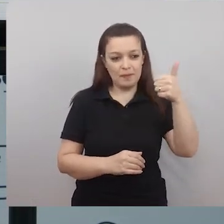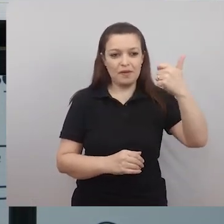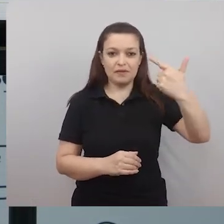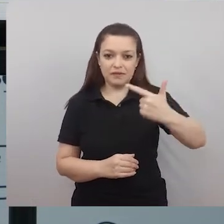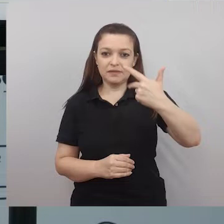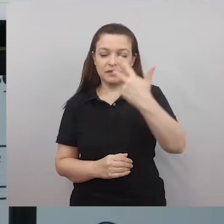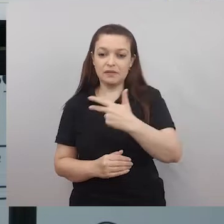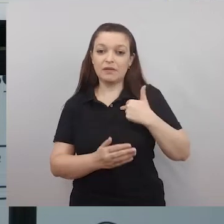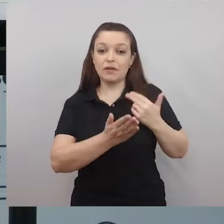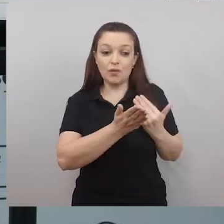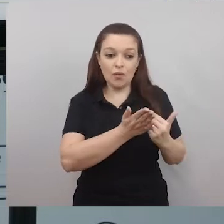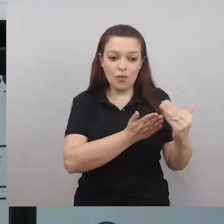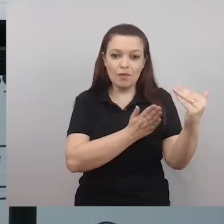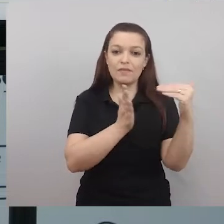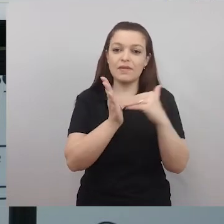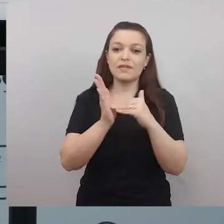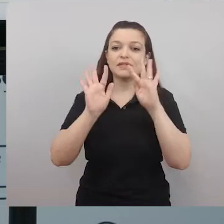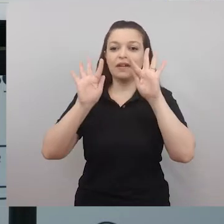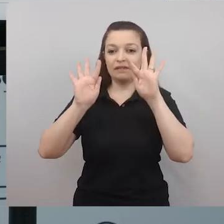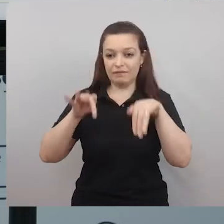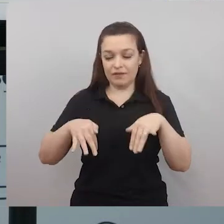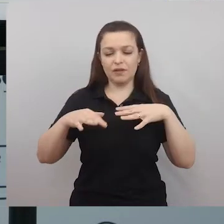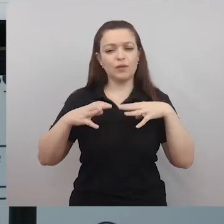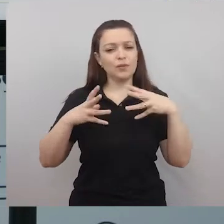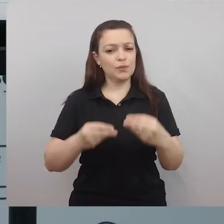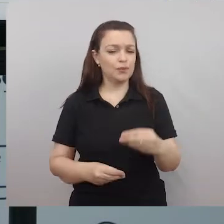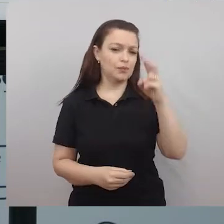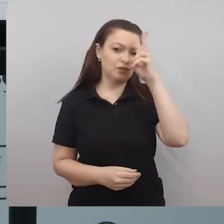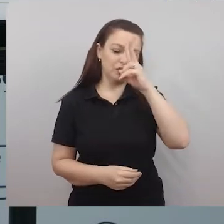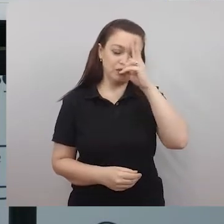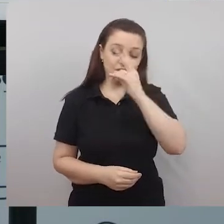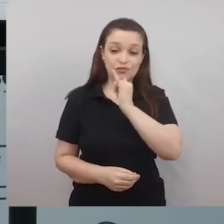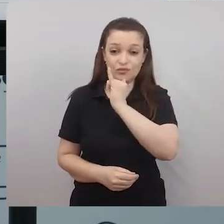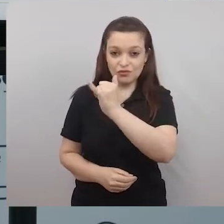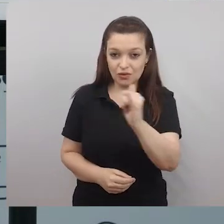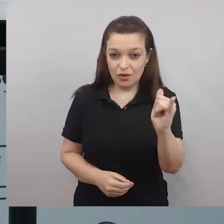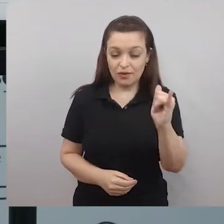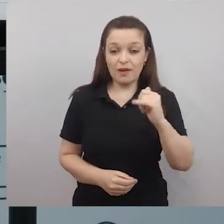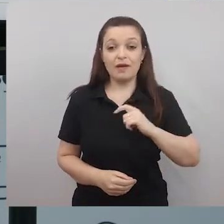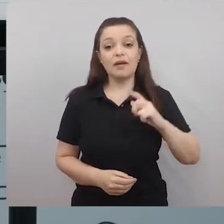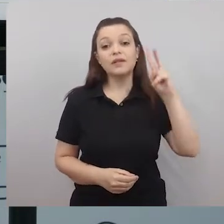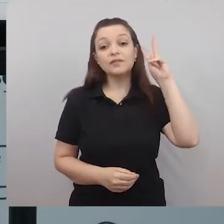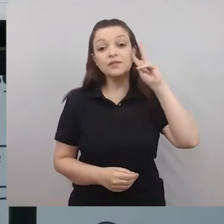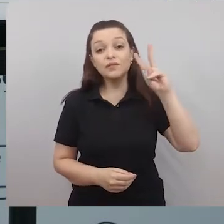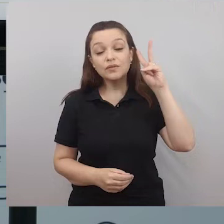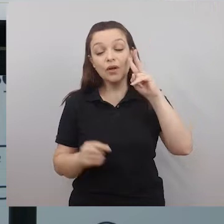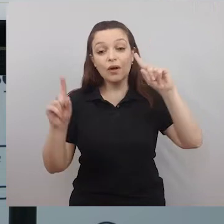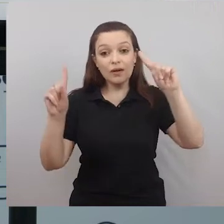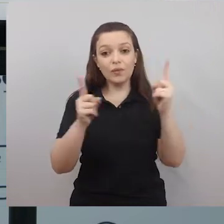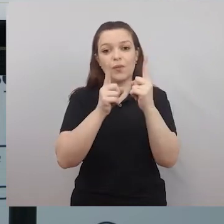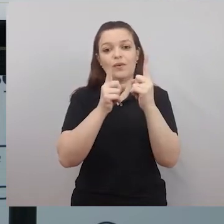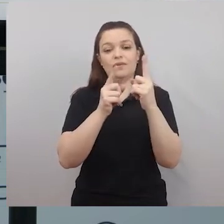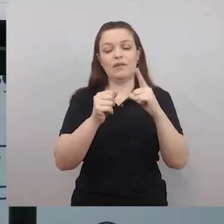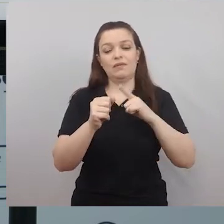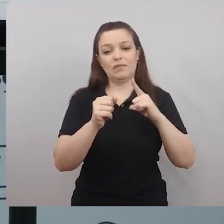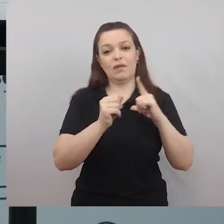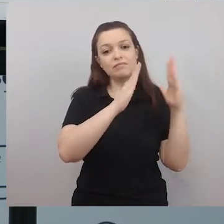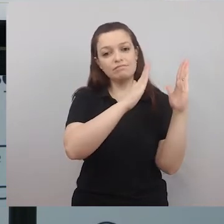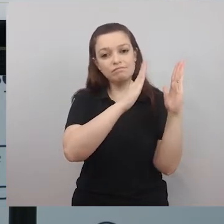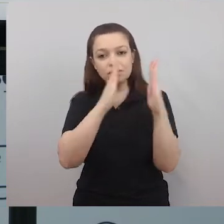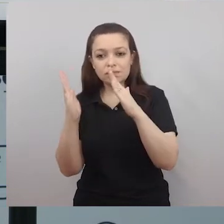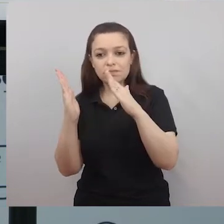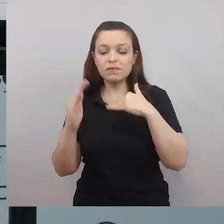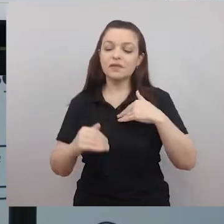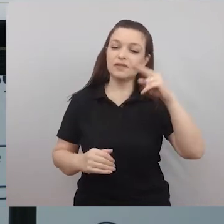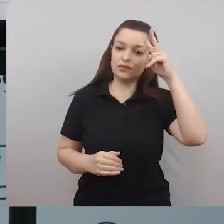um início e um fim. Como todas as histórias. A tirinha é uma história curta, mas ela